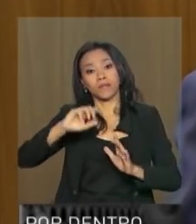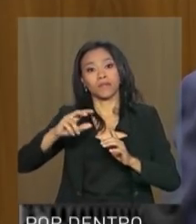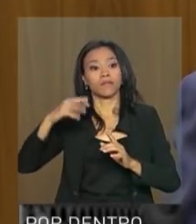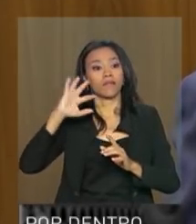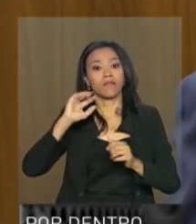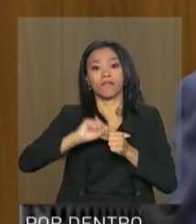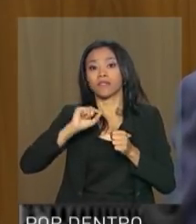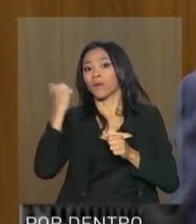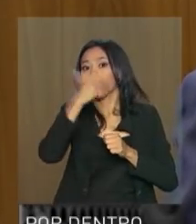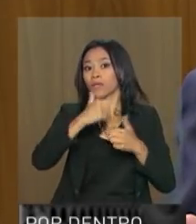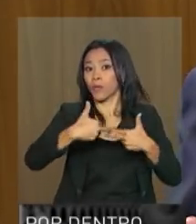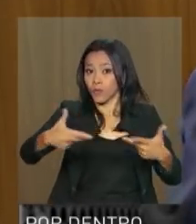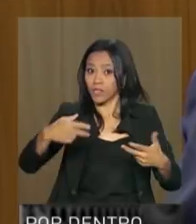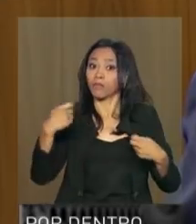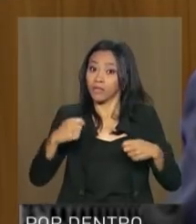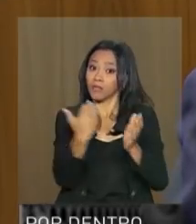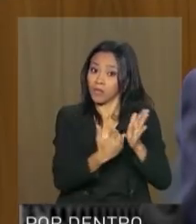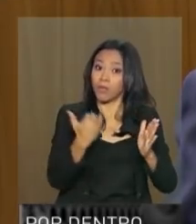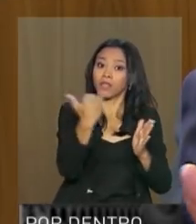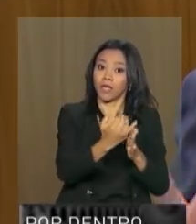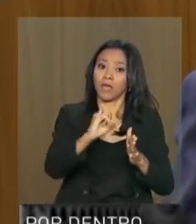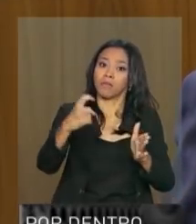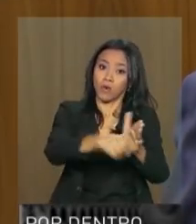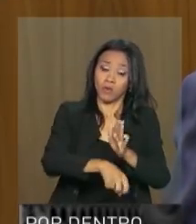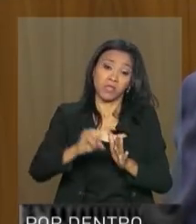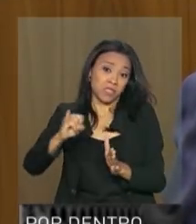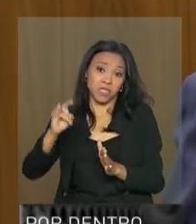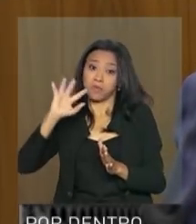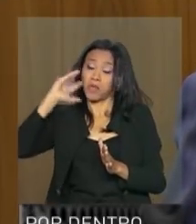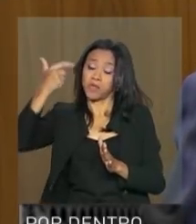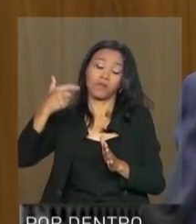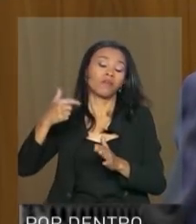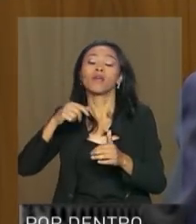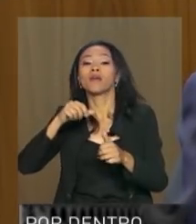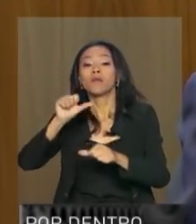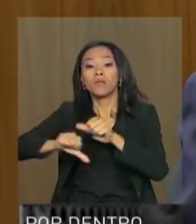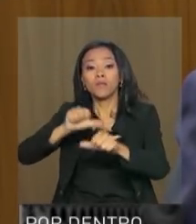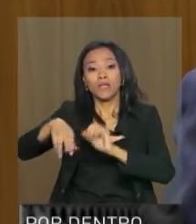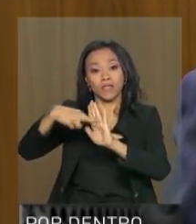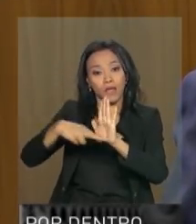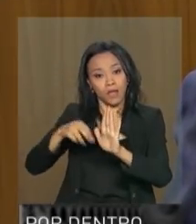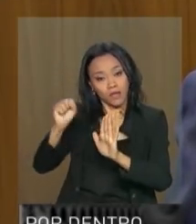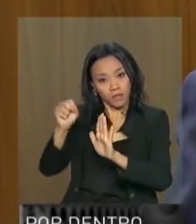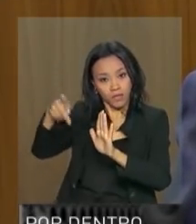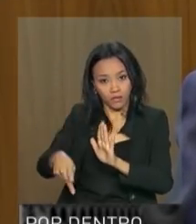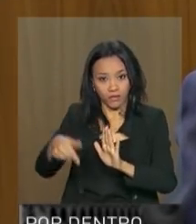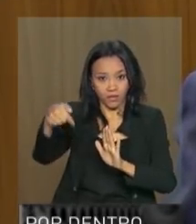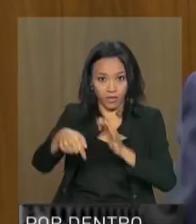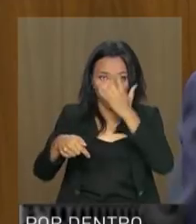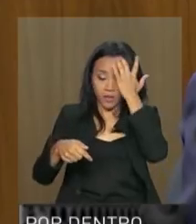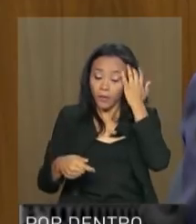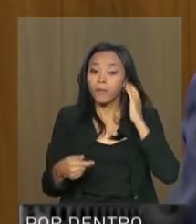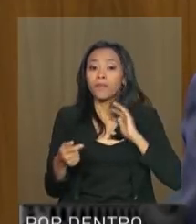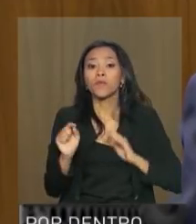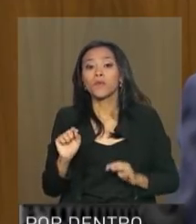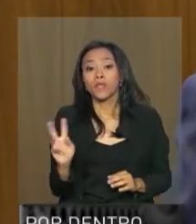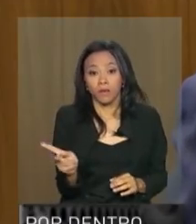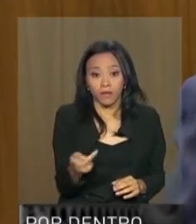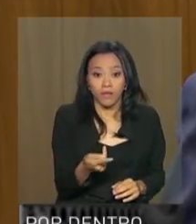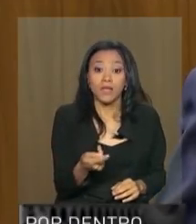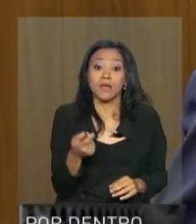a tributação vai ter que aumentar. Então, justamente, se faz uma reforma da Previdência para impedir a possibilidade